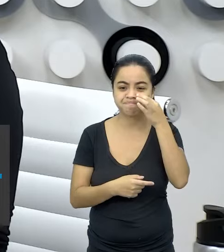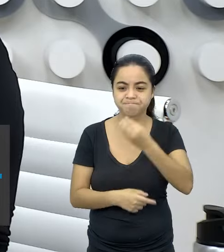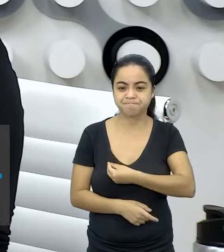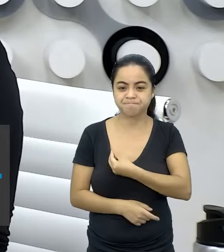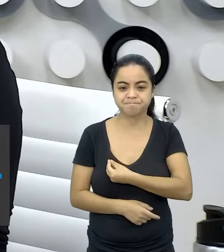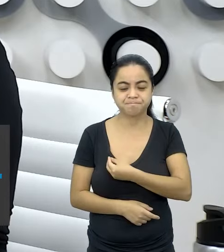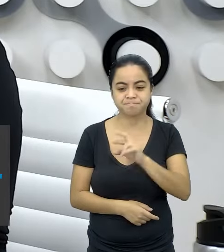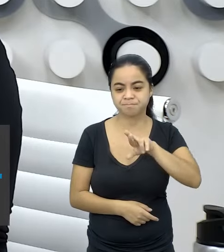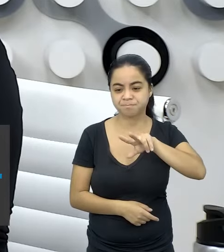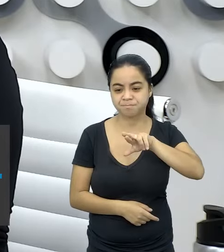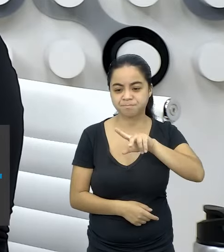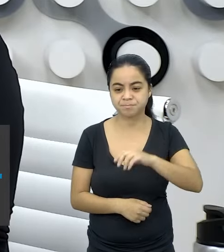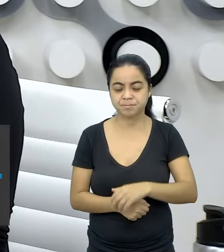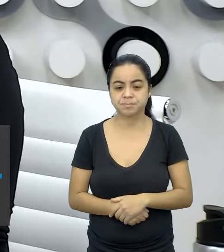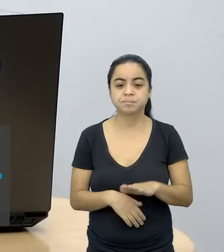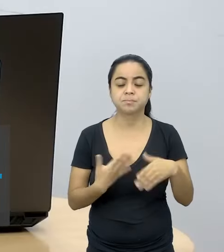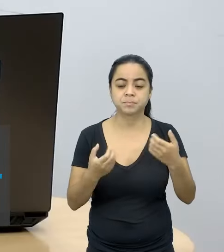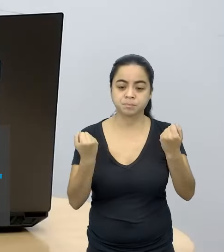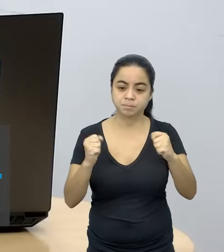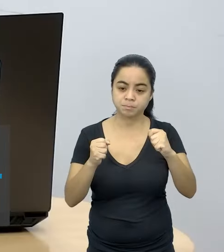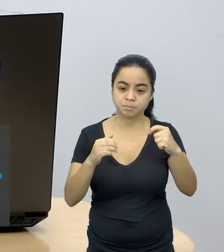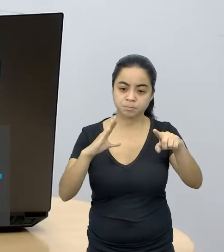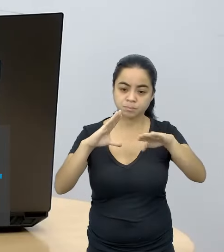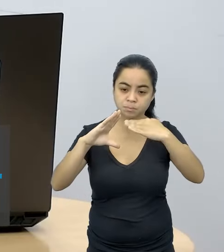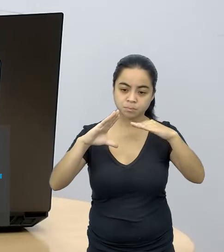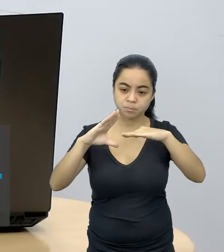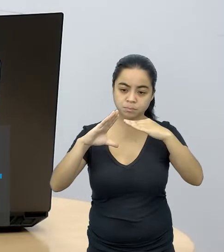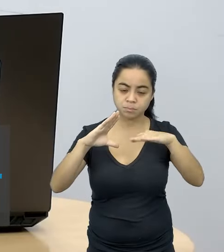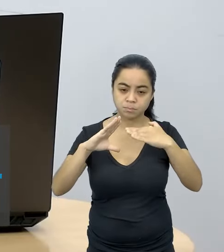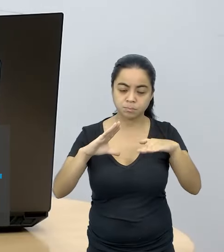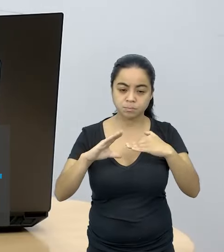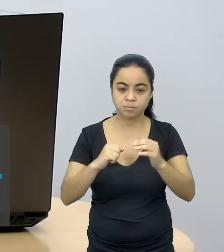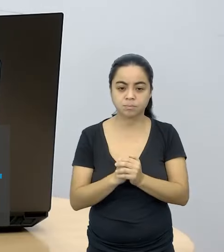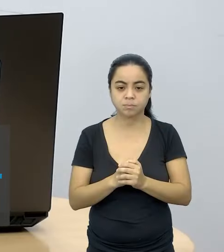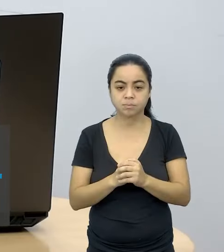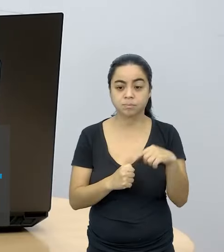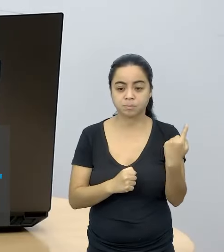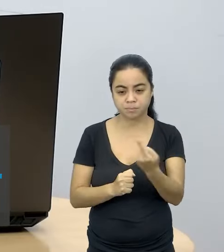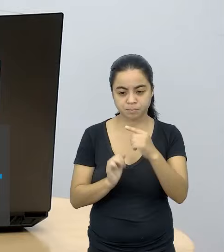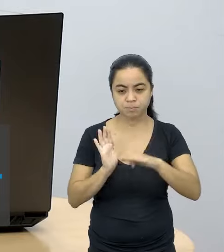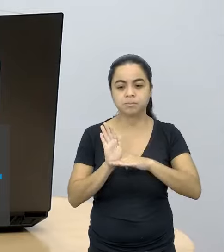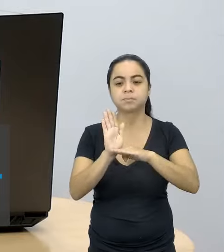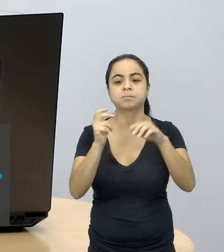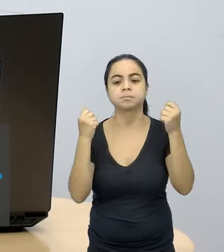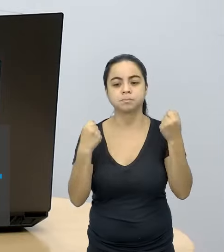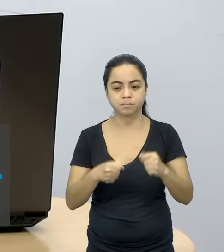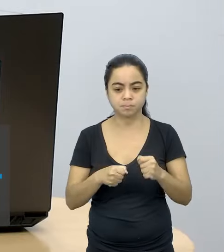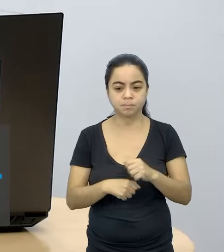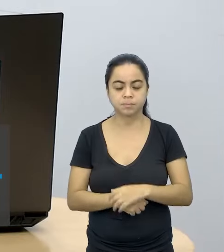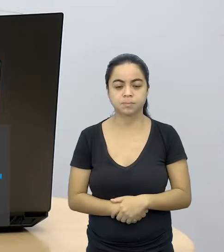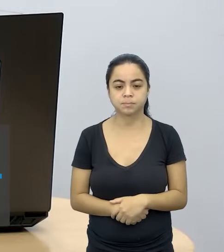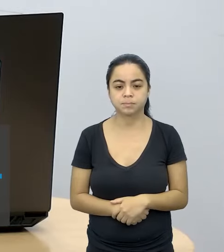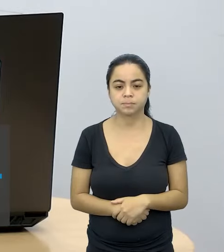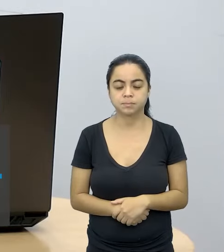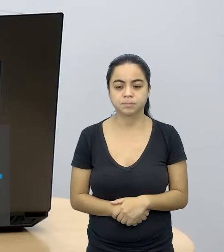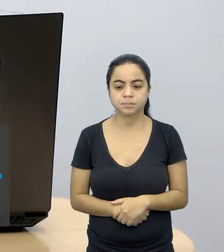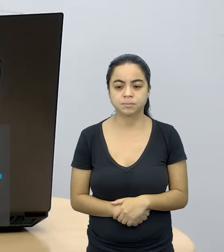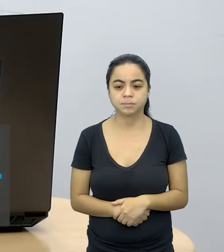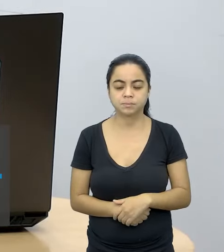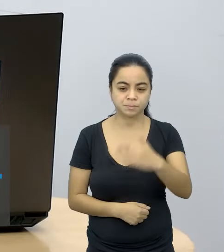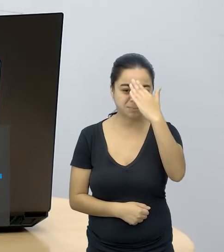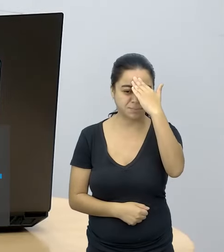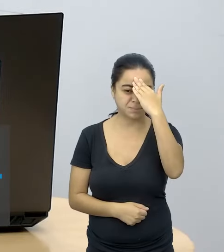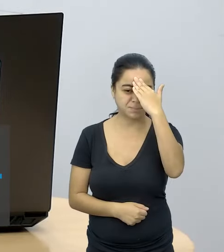Conosco eles podem encaminhar pra gente. Fale Conosco, se quiser, pode mandar a pergunta para mim e para Tati. A gente está lá para ajudar. E a gente retorna depois. Sim.